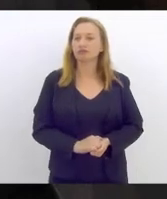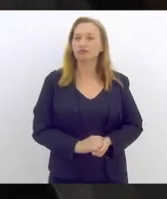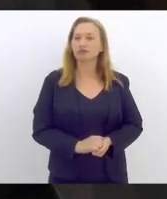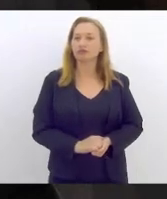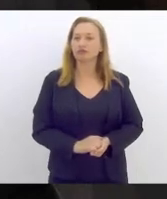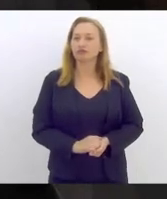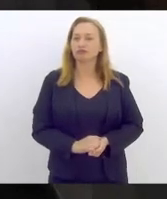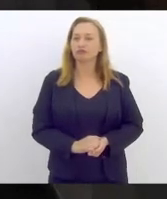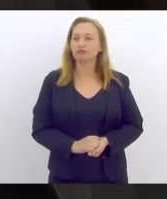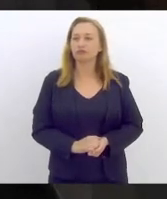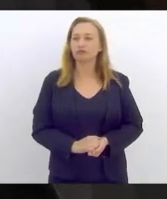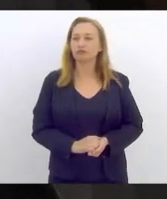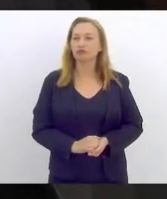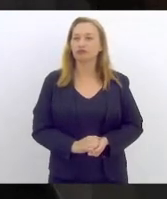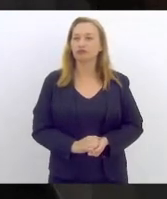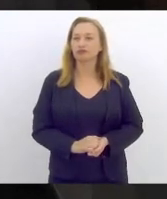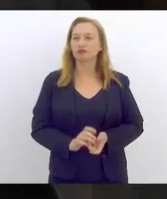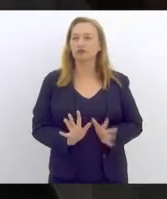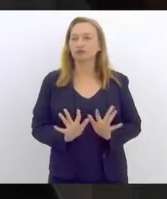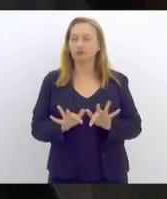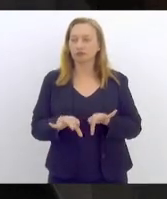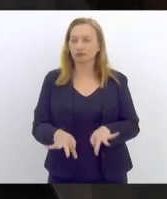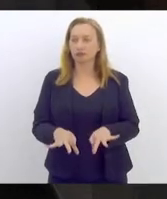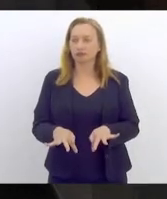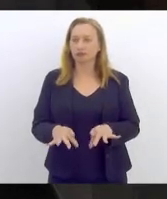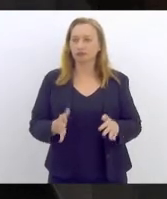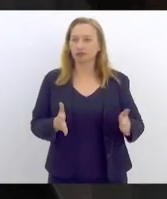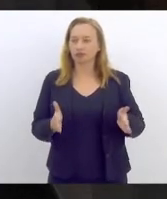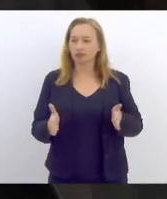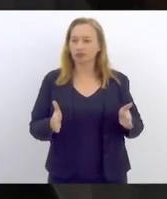que terminado este mandato